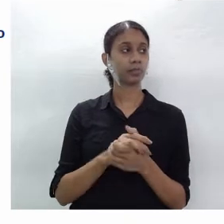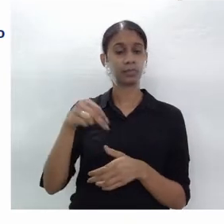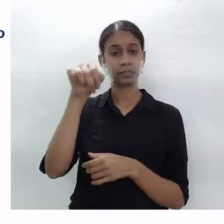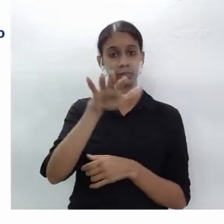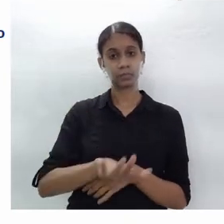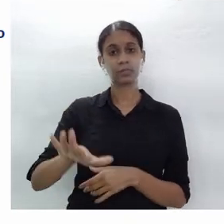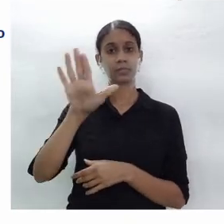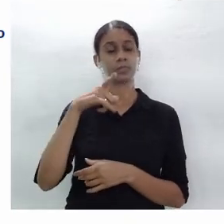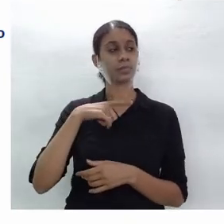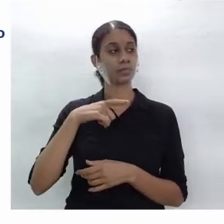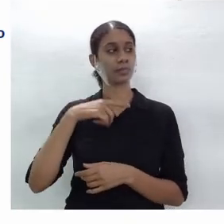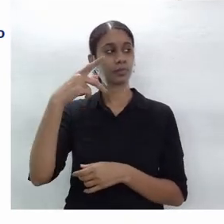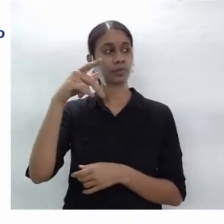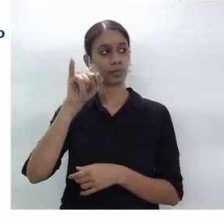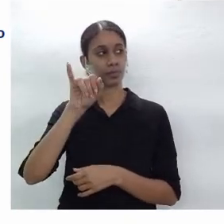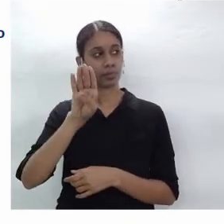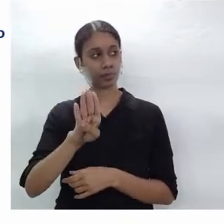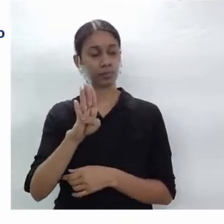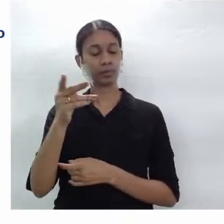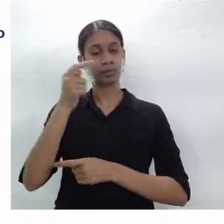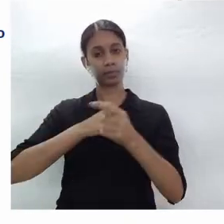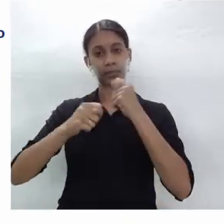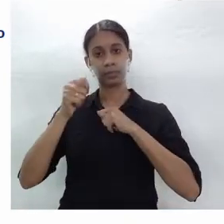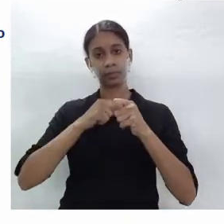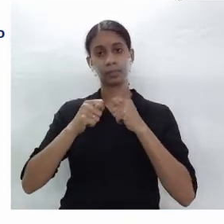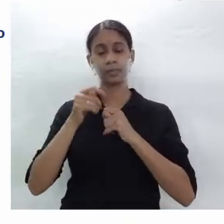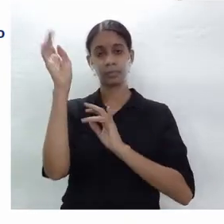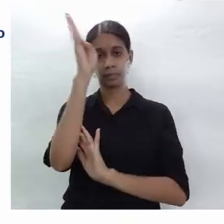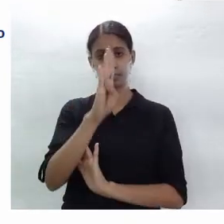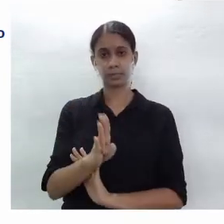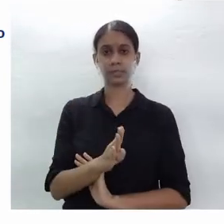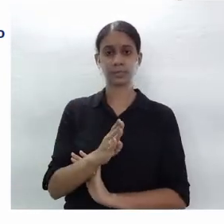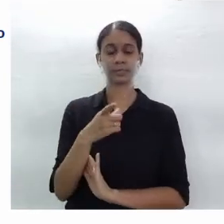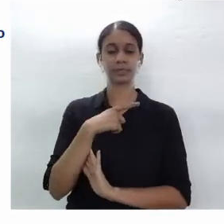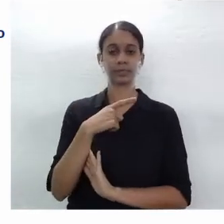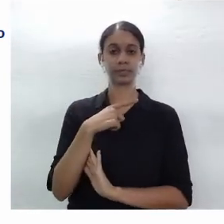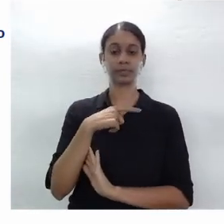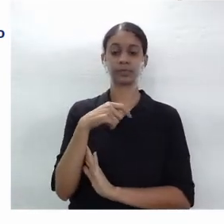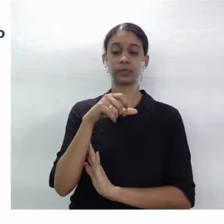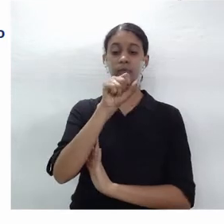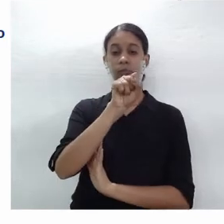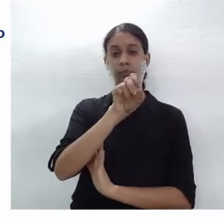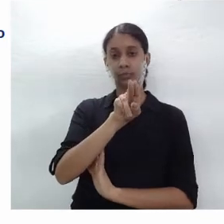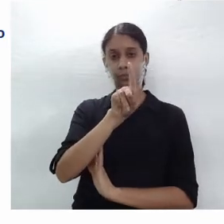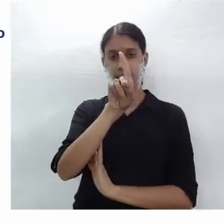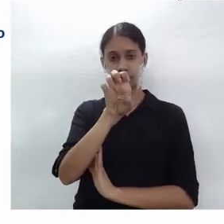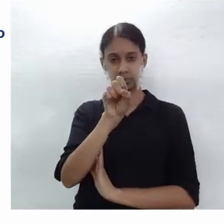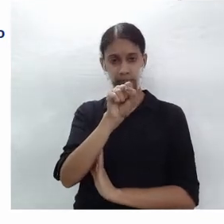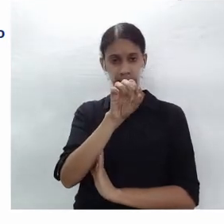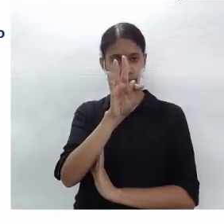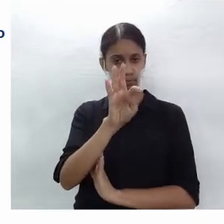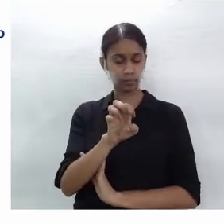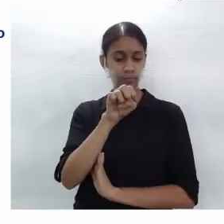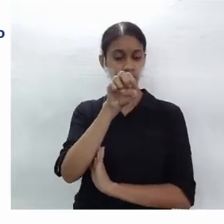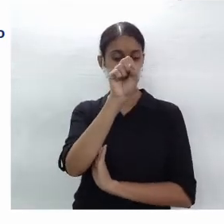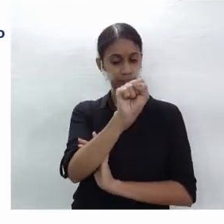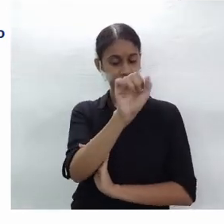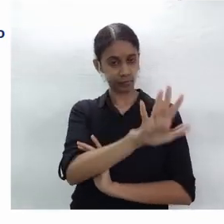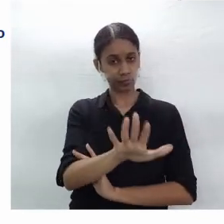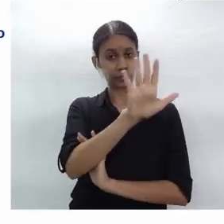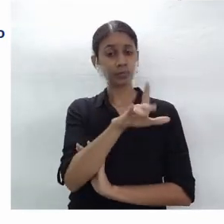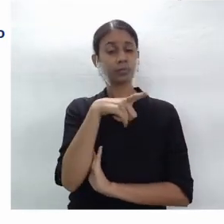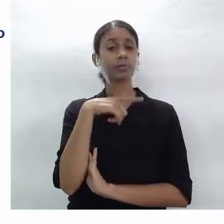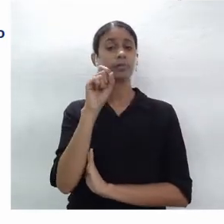do nosso PIB na economia brasileira. Aí você está vendo aí o Sudeste do Brasil. Em 2010 representava com 55% da